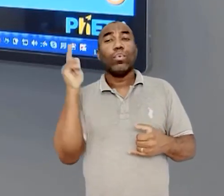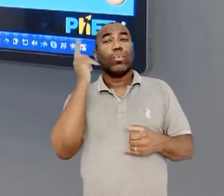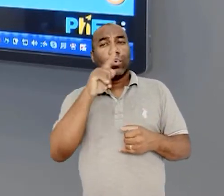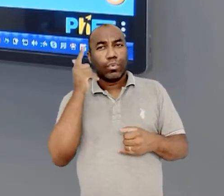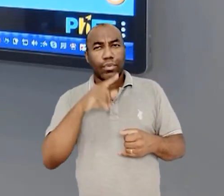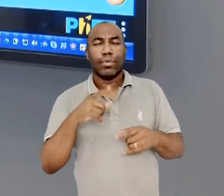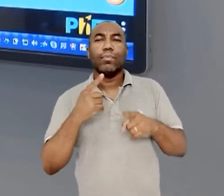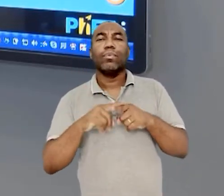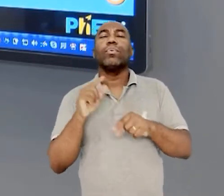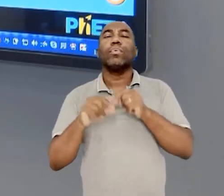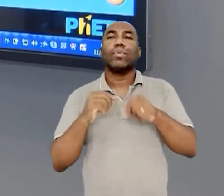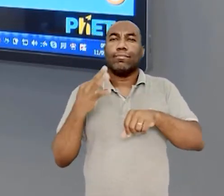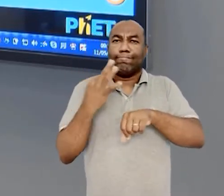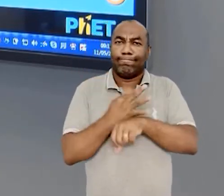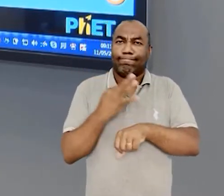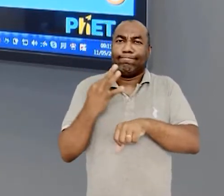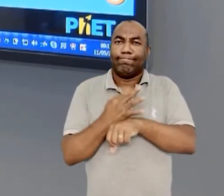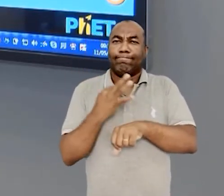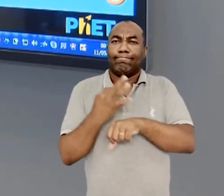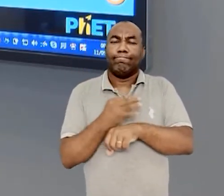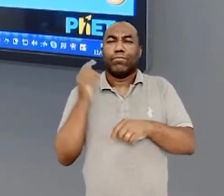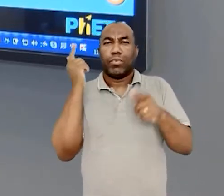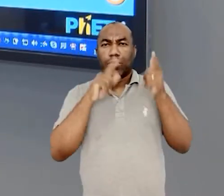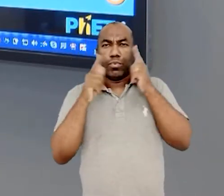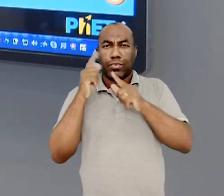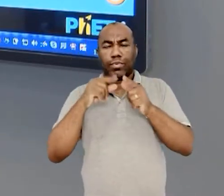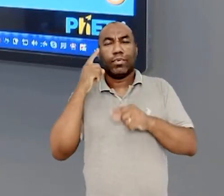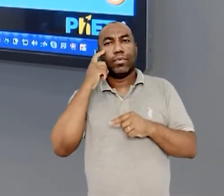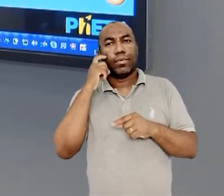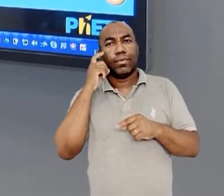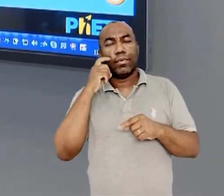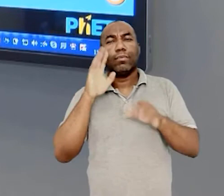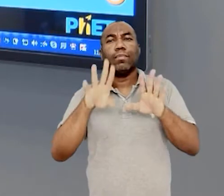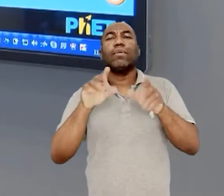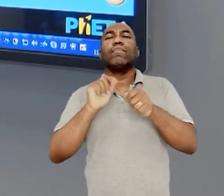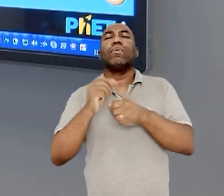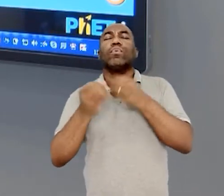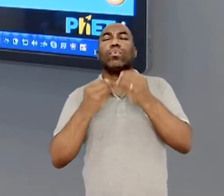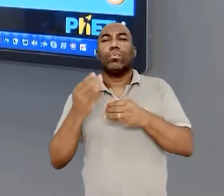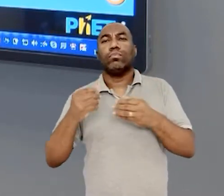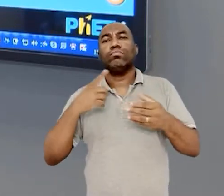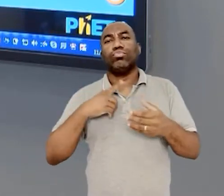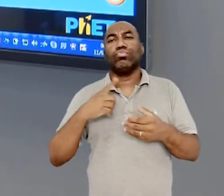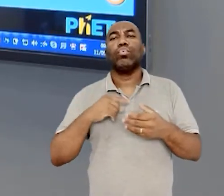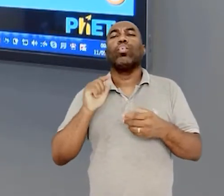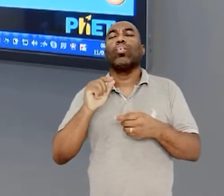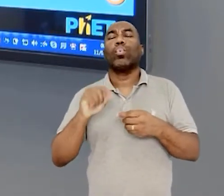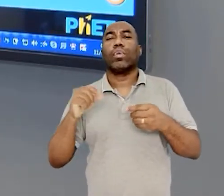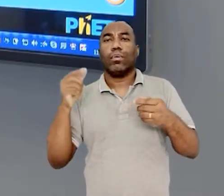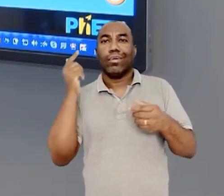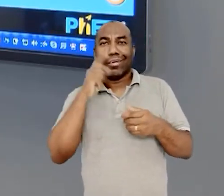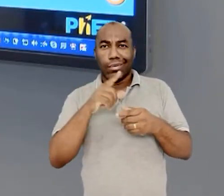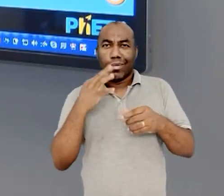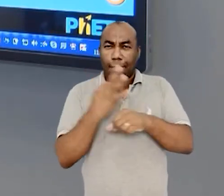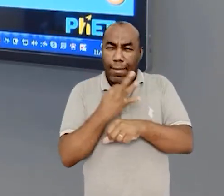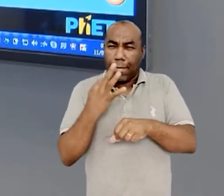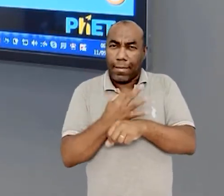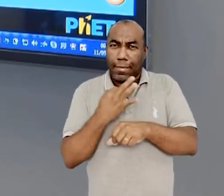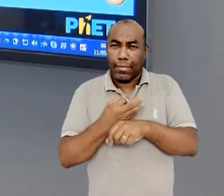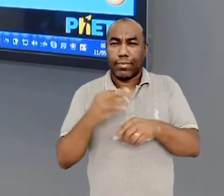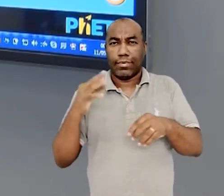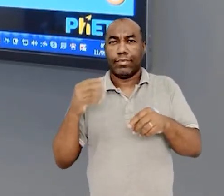resistência elétrica vezes a intensidade de corrente elétrica. São três variáveis. Diferença de potencial,